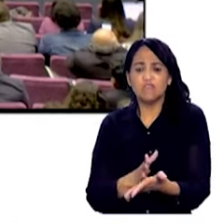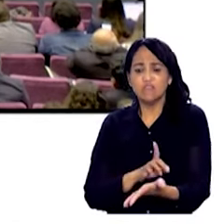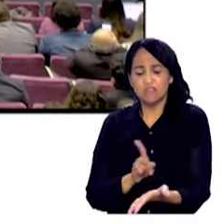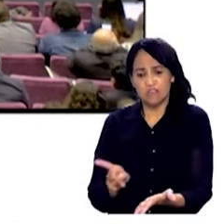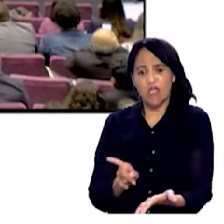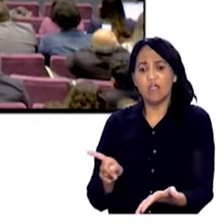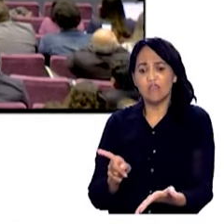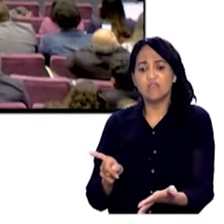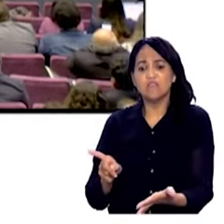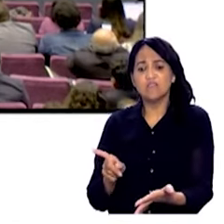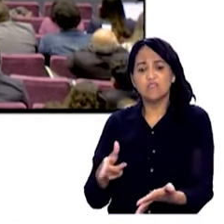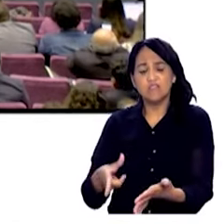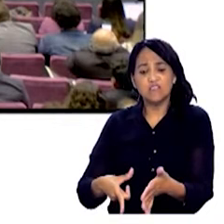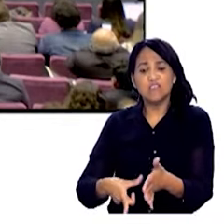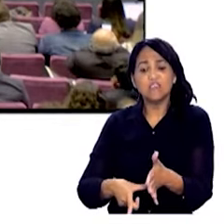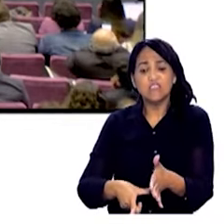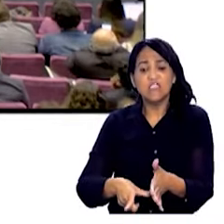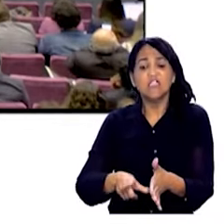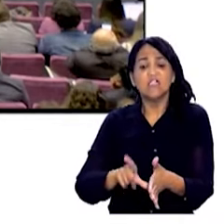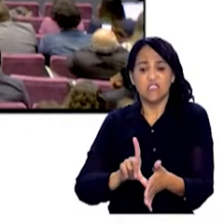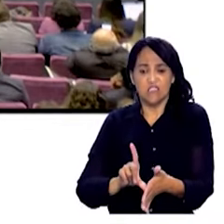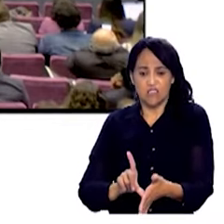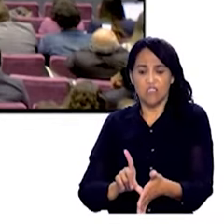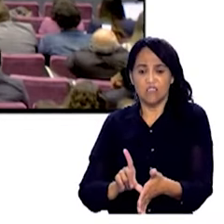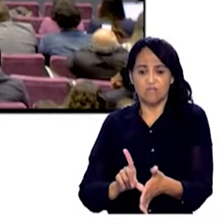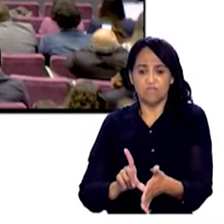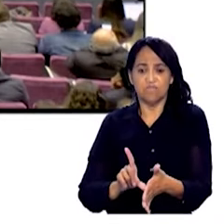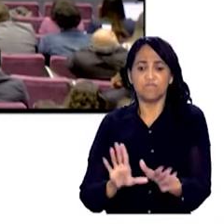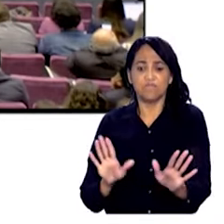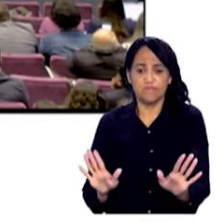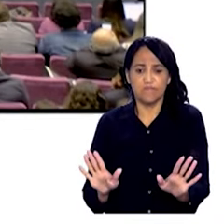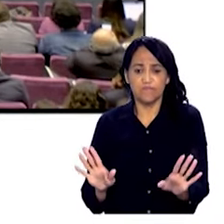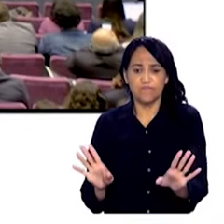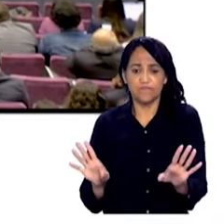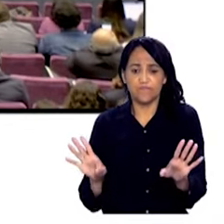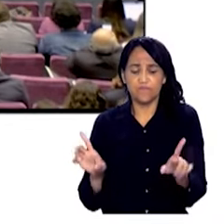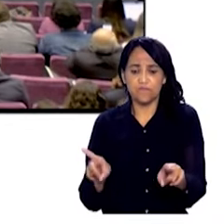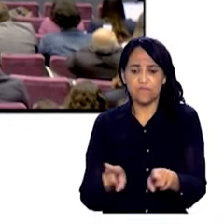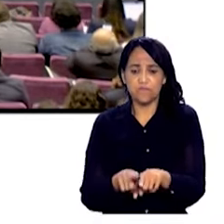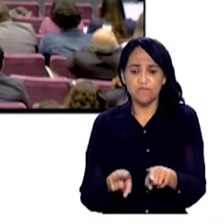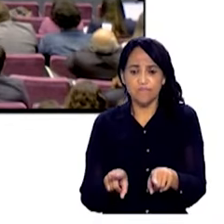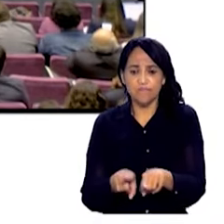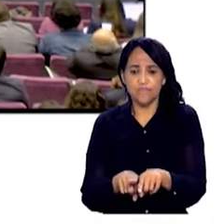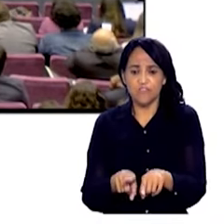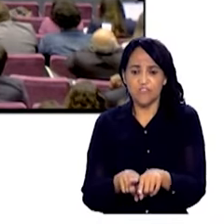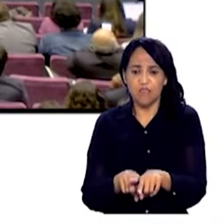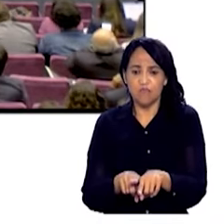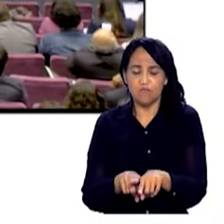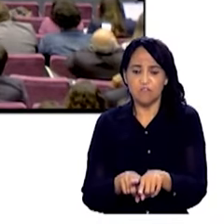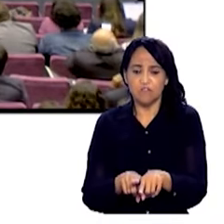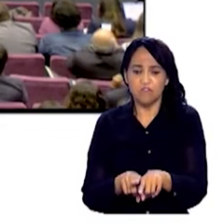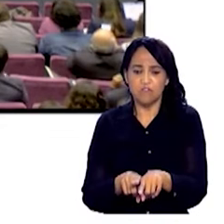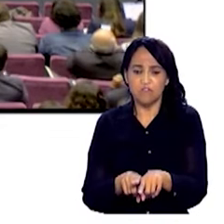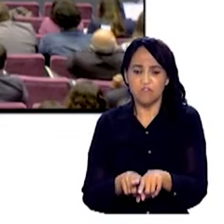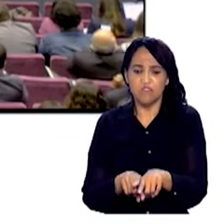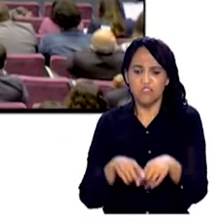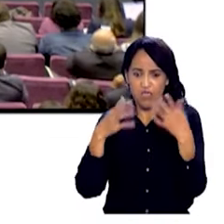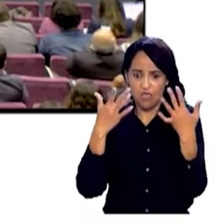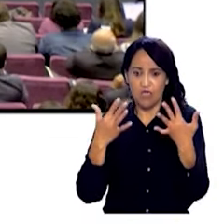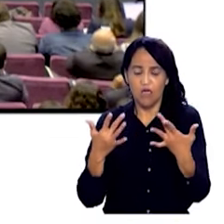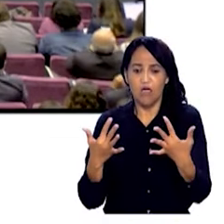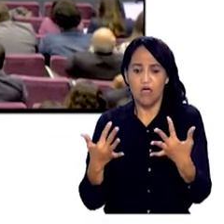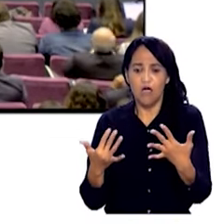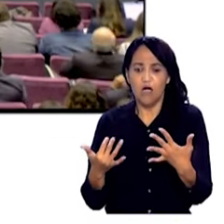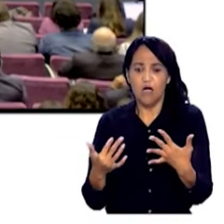hoje mas eu queria agradecer muito pela organização do evento e também agradecer pela organização do evento por ter ter eh se preocupado tanto com a com a